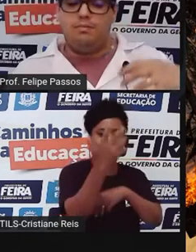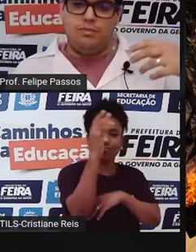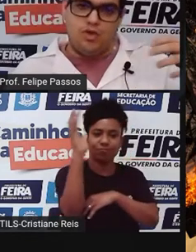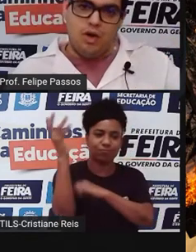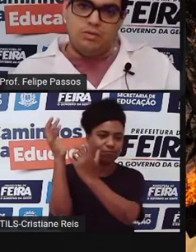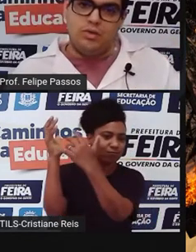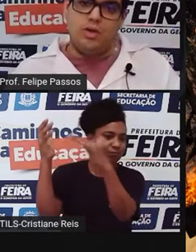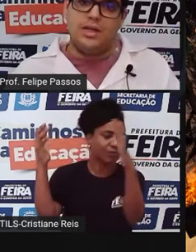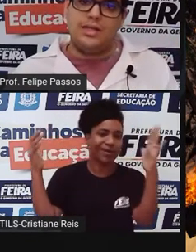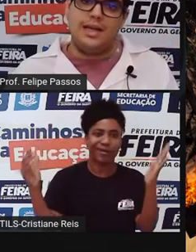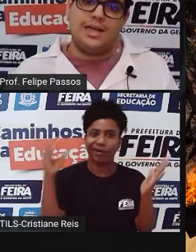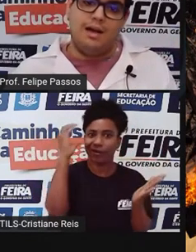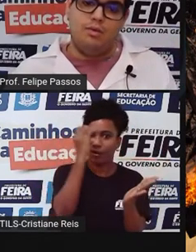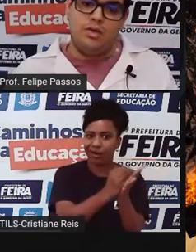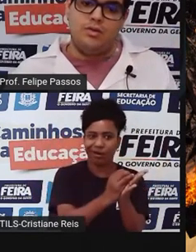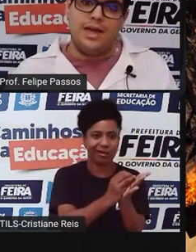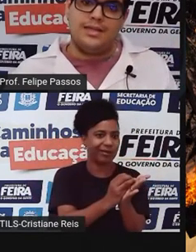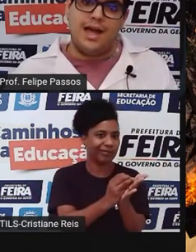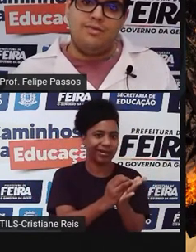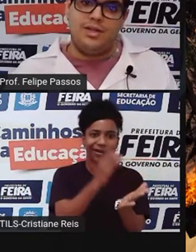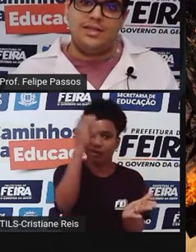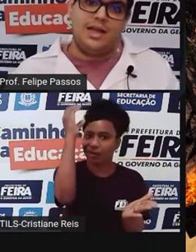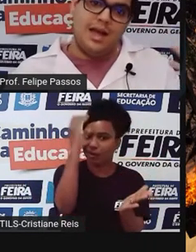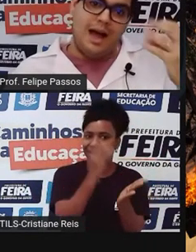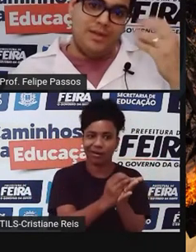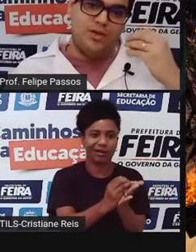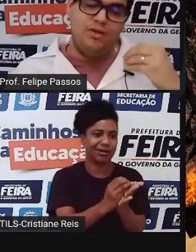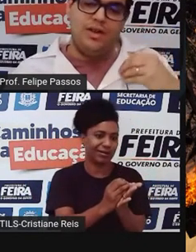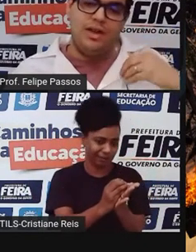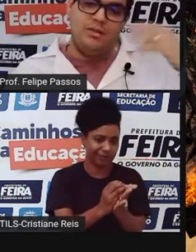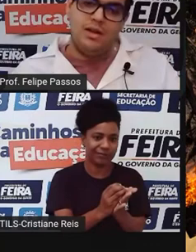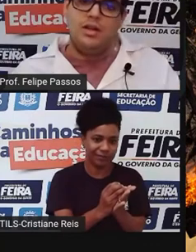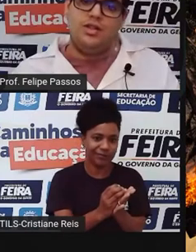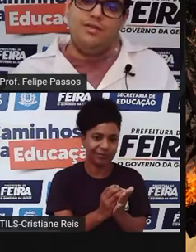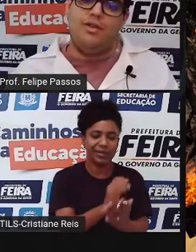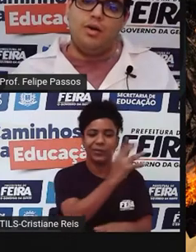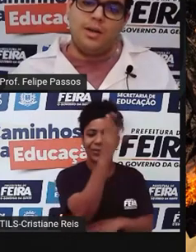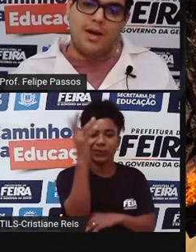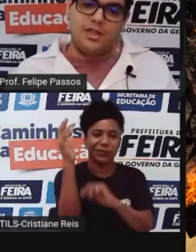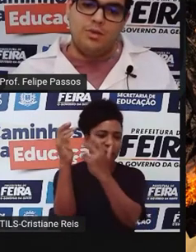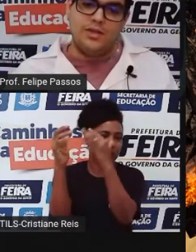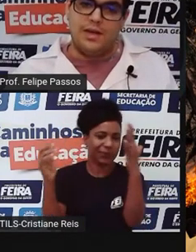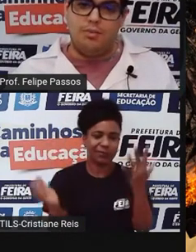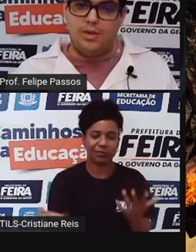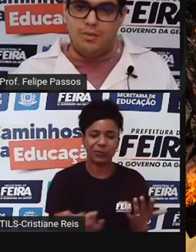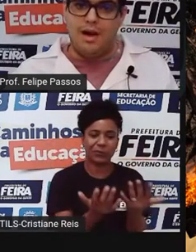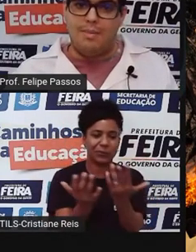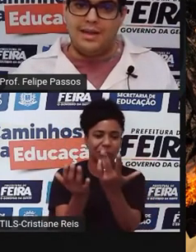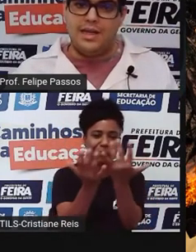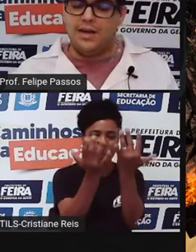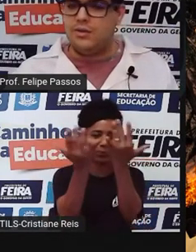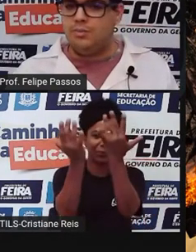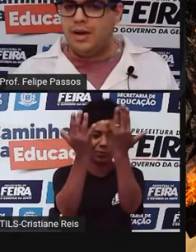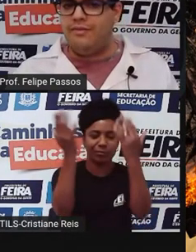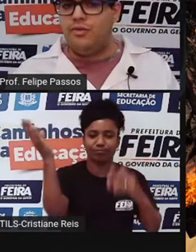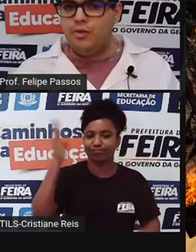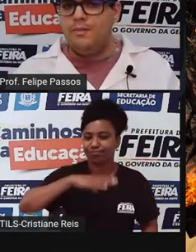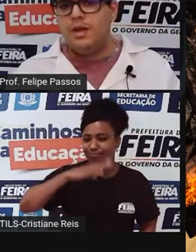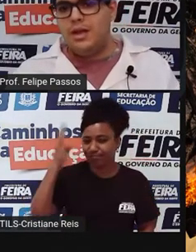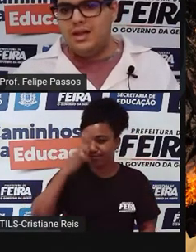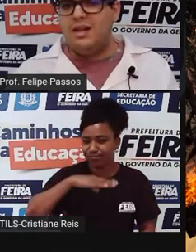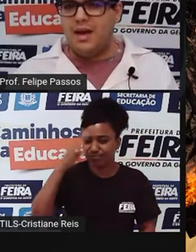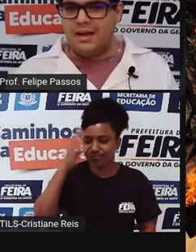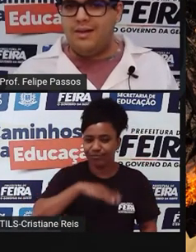ainda jogam todo esse gás carbônico que as árvores absorveram de volta para a atmosfera, porque uma madeira, quando pega